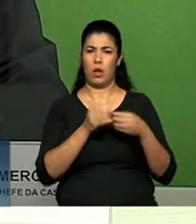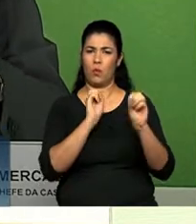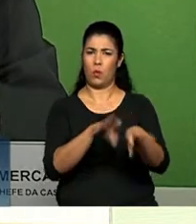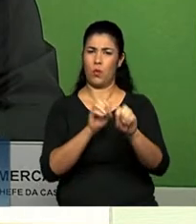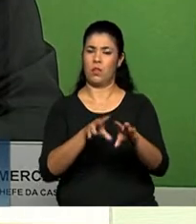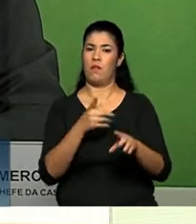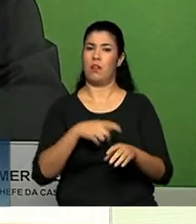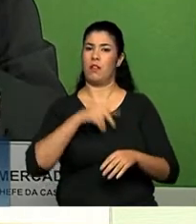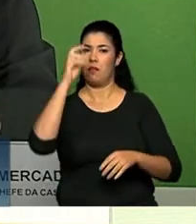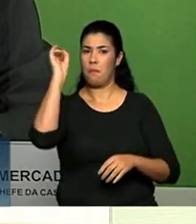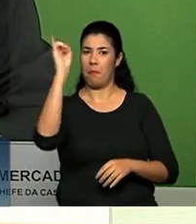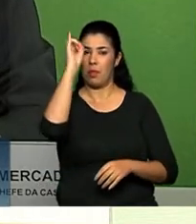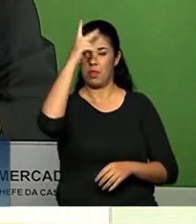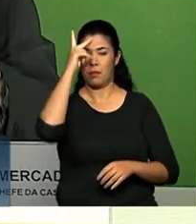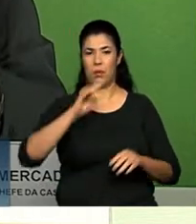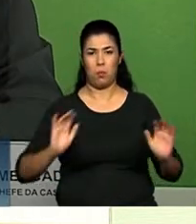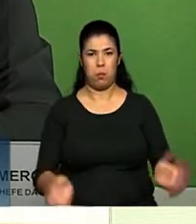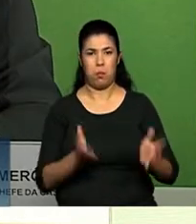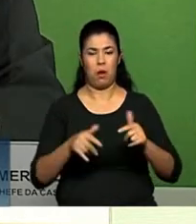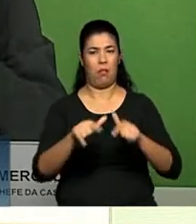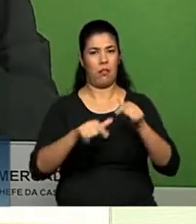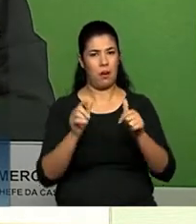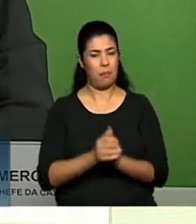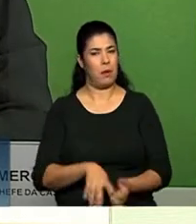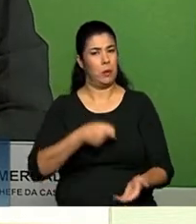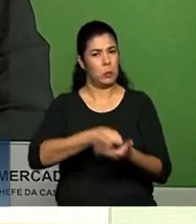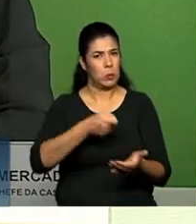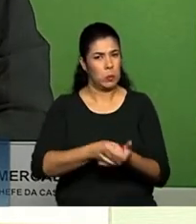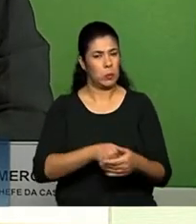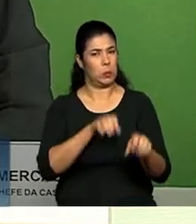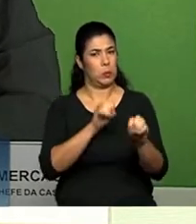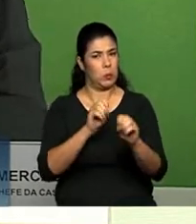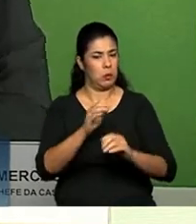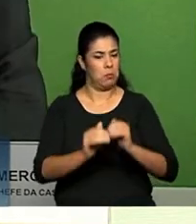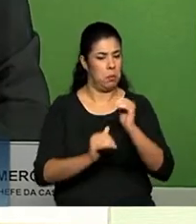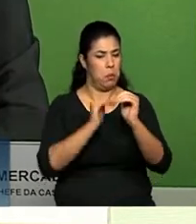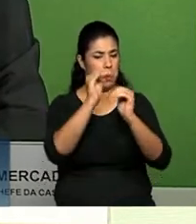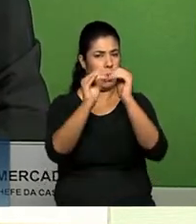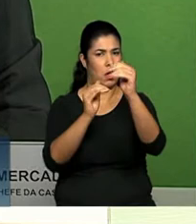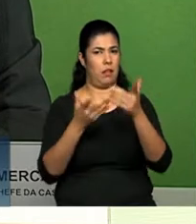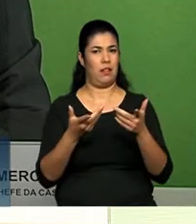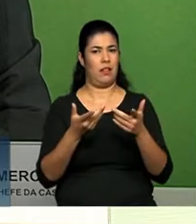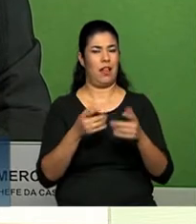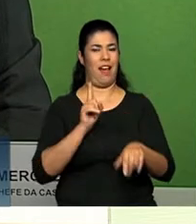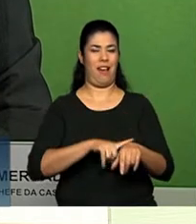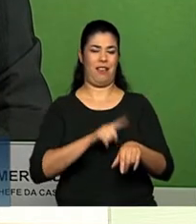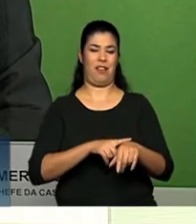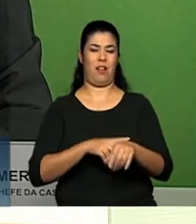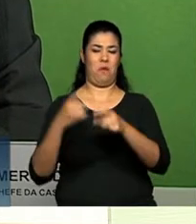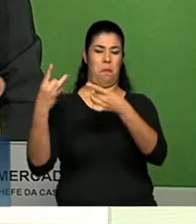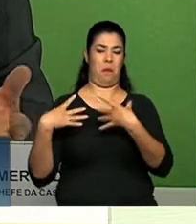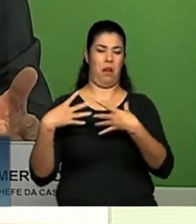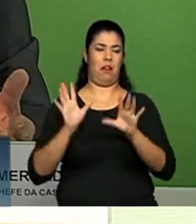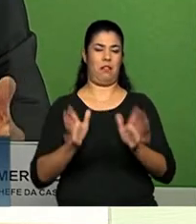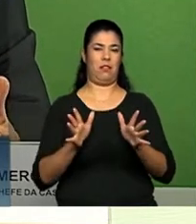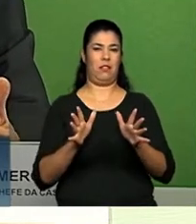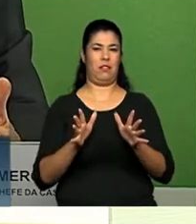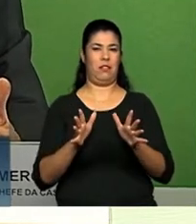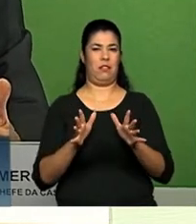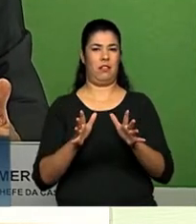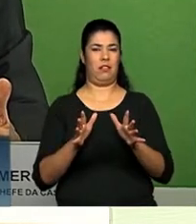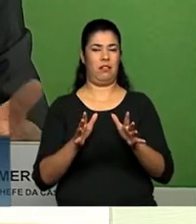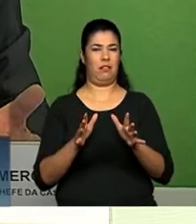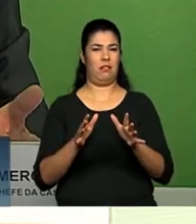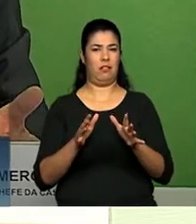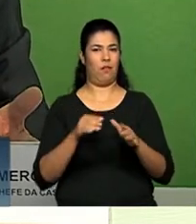na carreira, na eficiência, na disciplina, na dedicação, que as pessoas crescem. E não na hora que é mandado embora. A pensão por